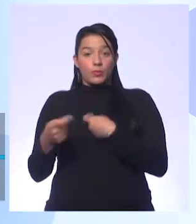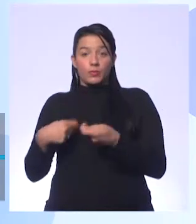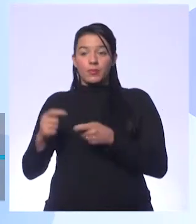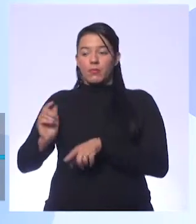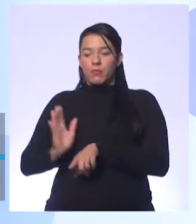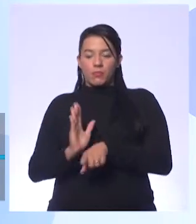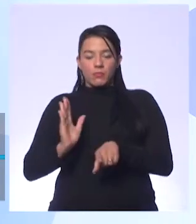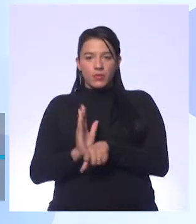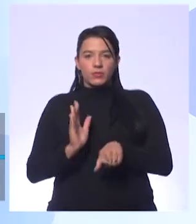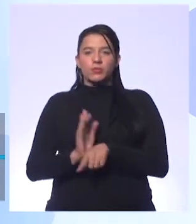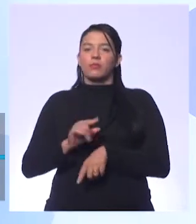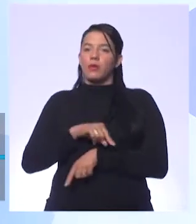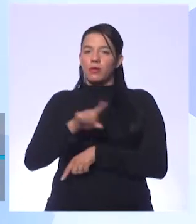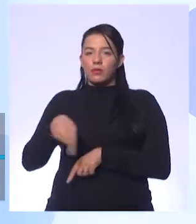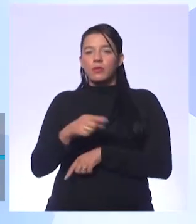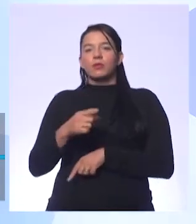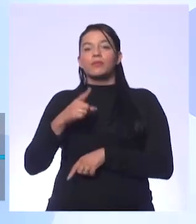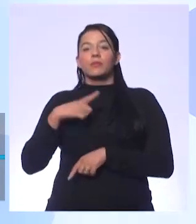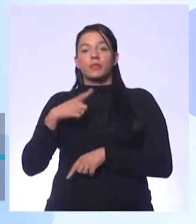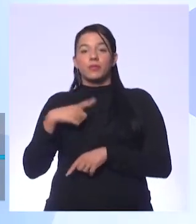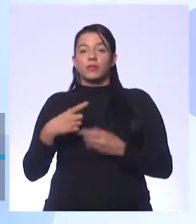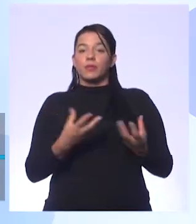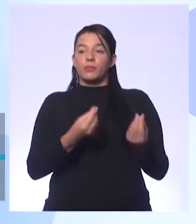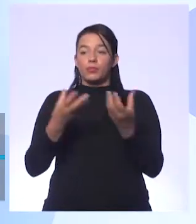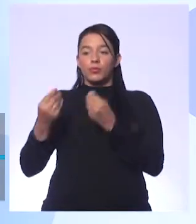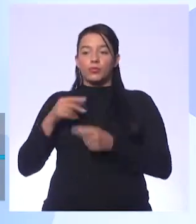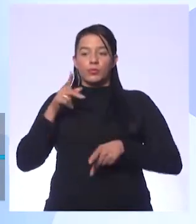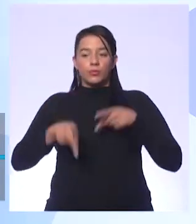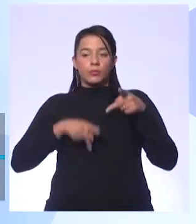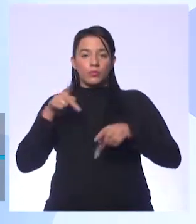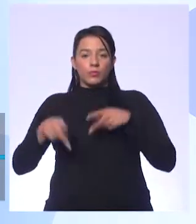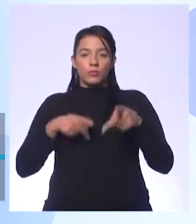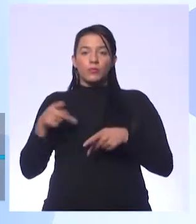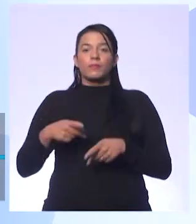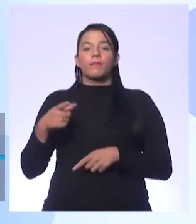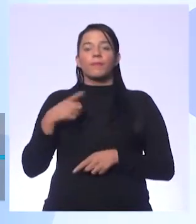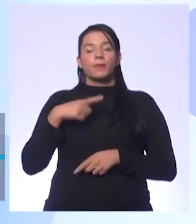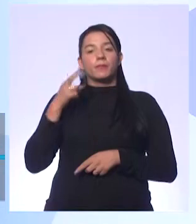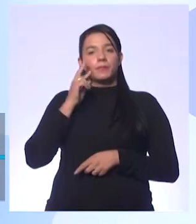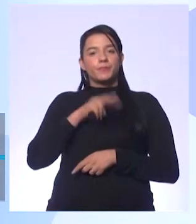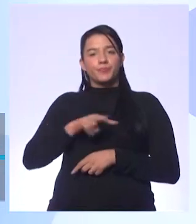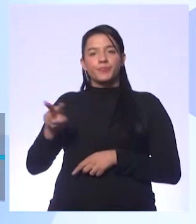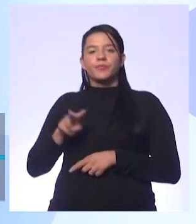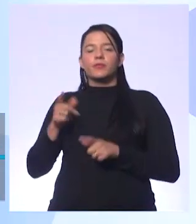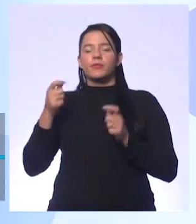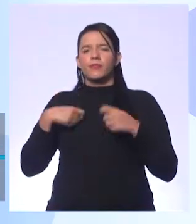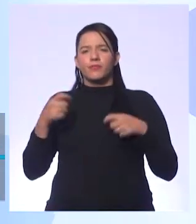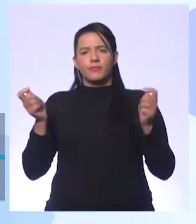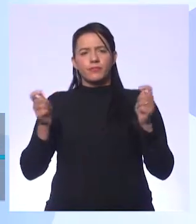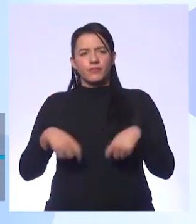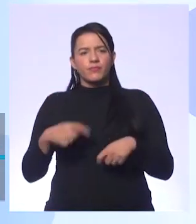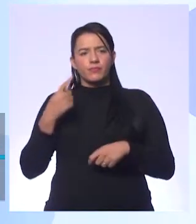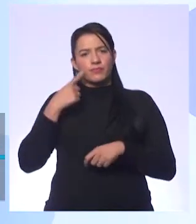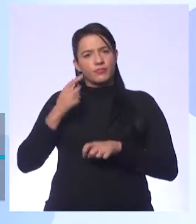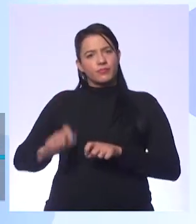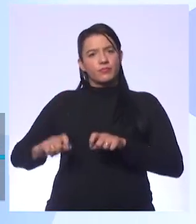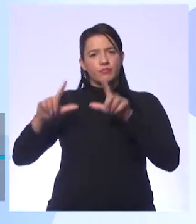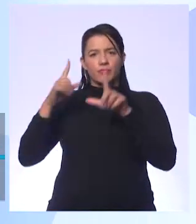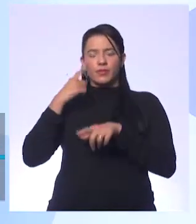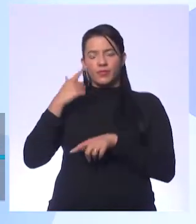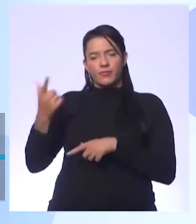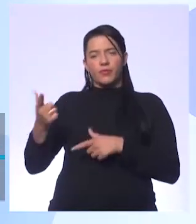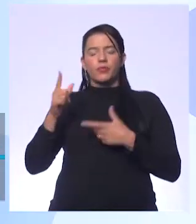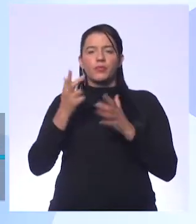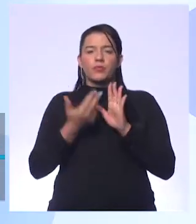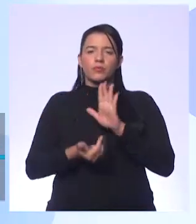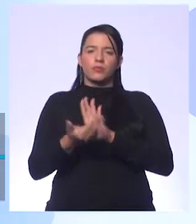benefício deles, porque a maior parte da população, vocês estão vendo aí, as condições estão aí, as fontes